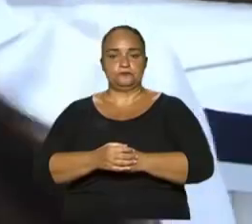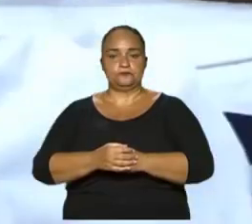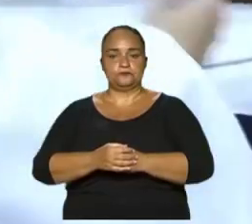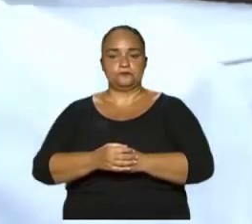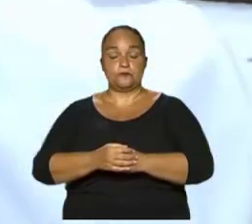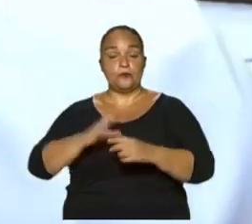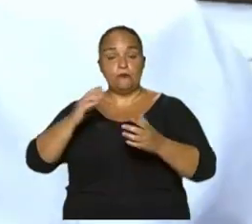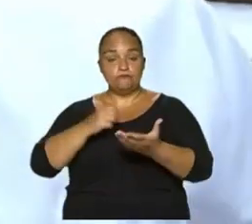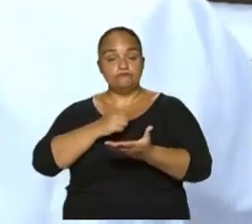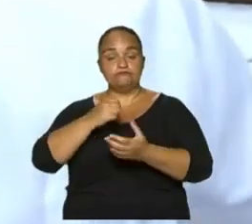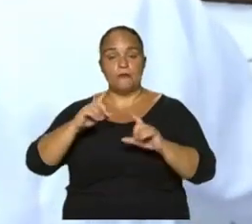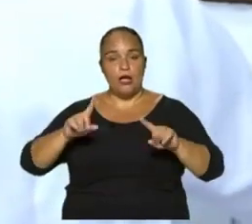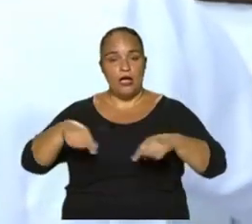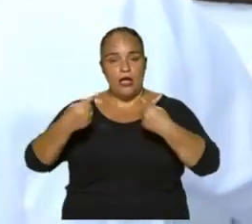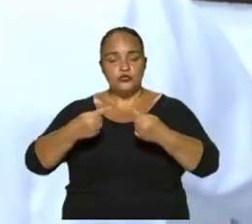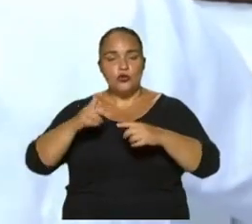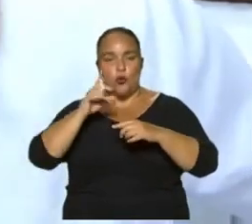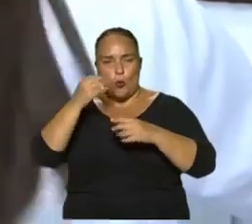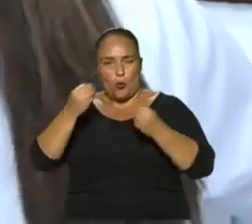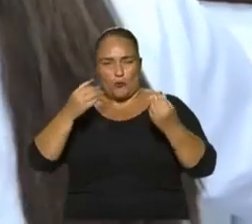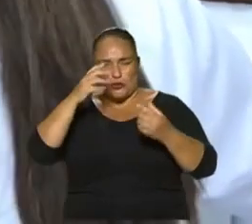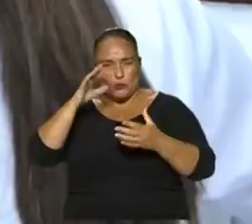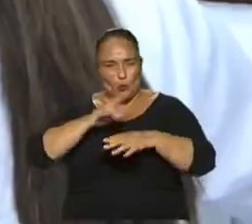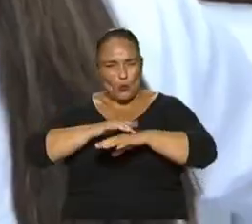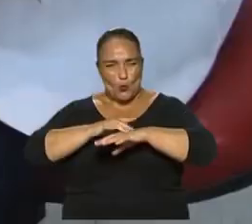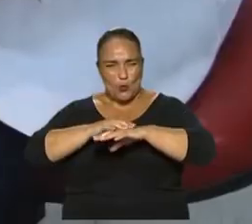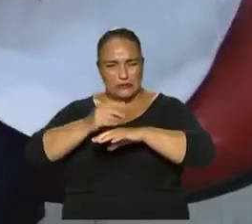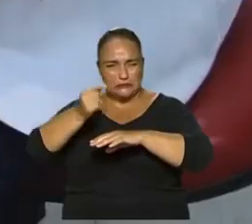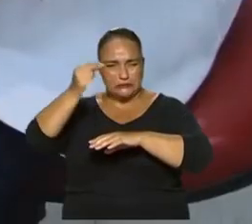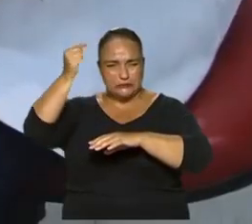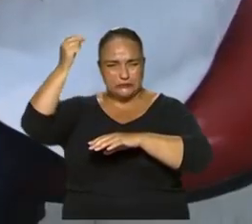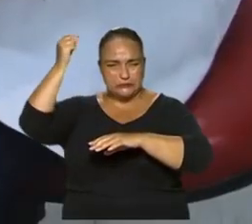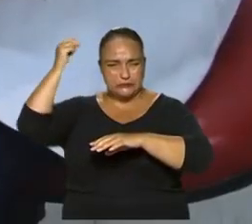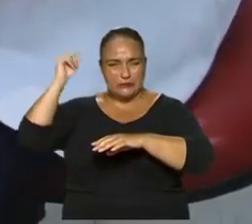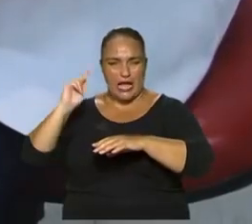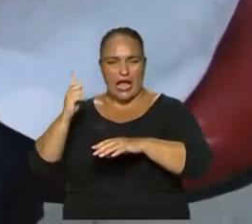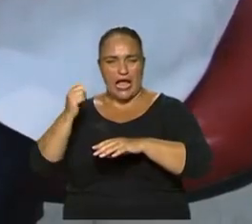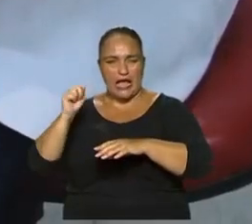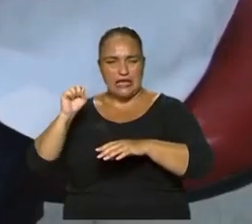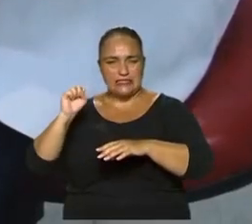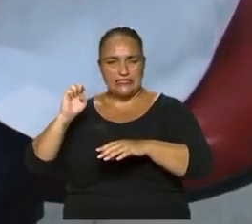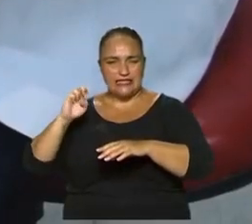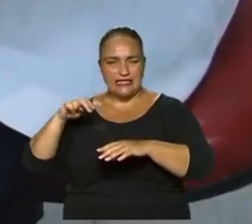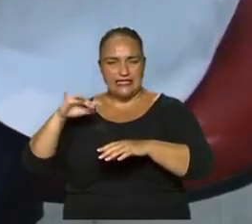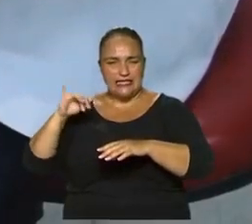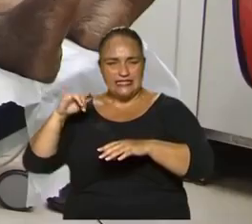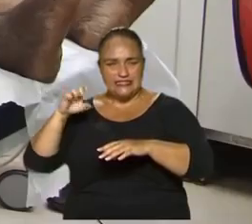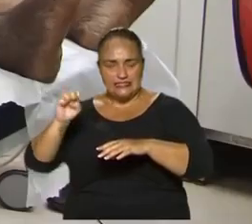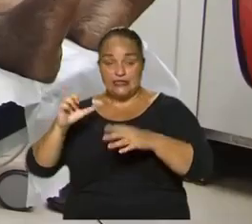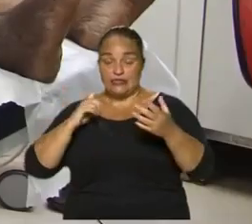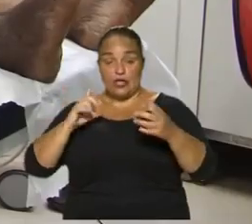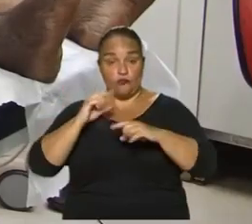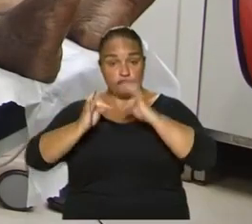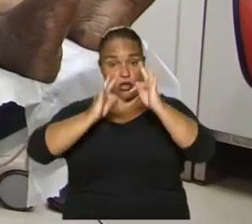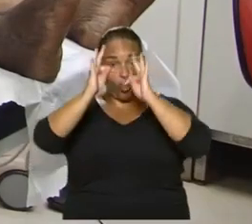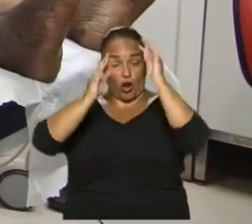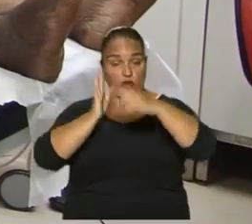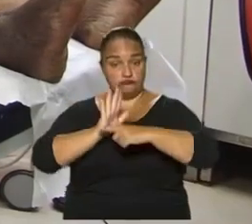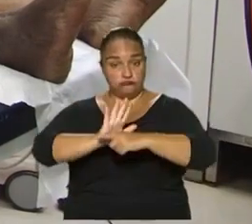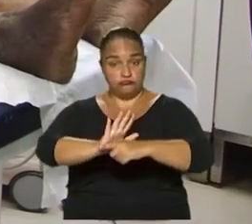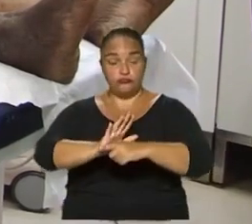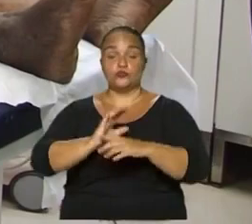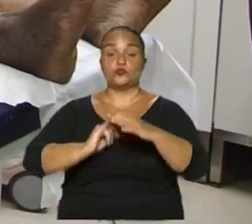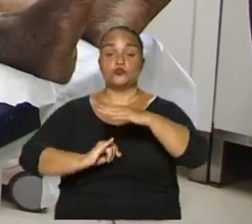O combate a uma das doenças mais antigas da humanidade, a hanseníase, tem agora um aliado tecnológico. O